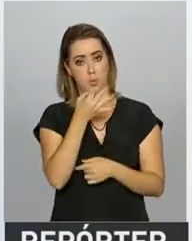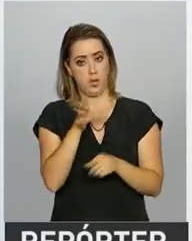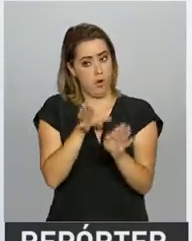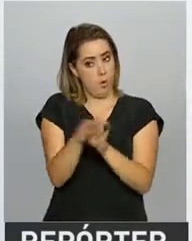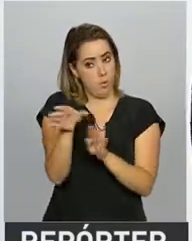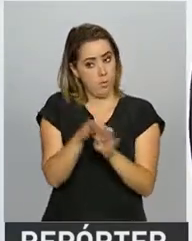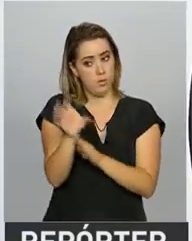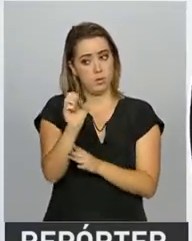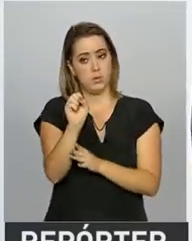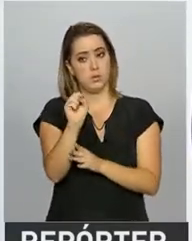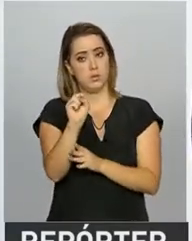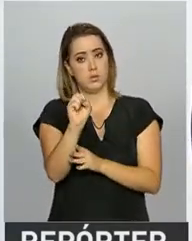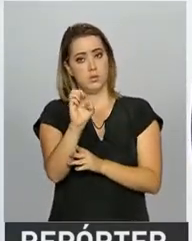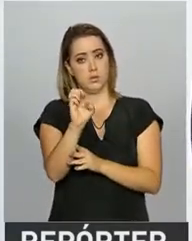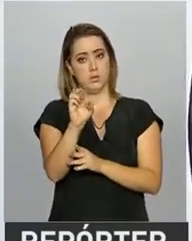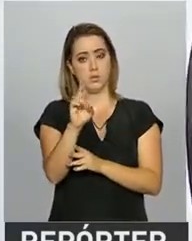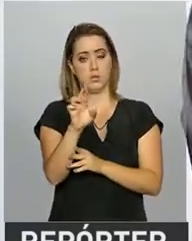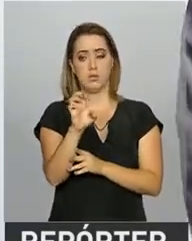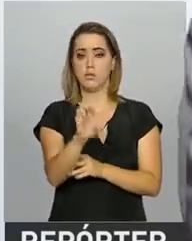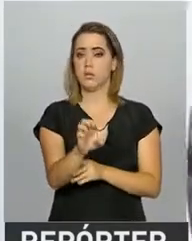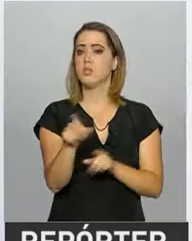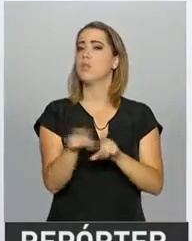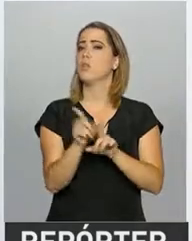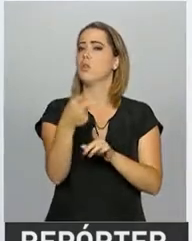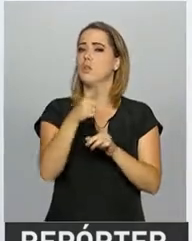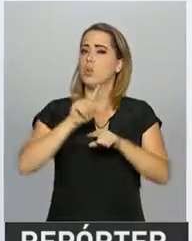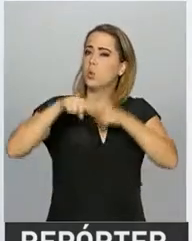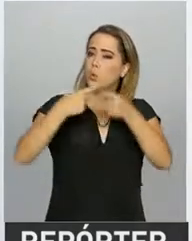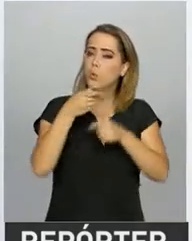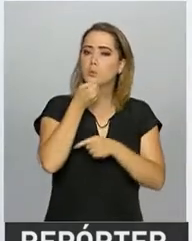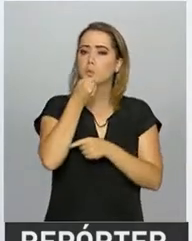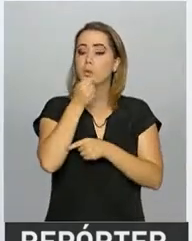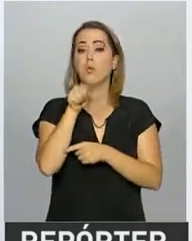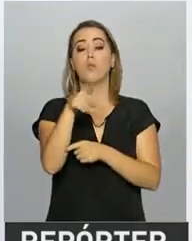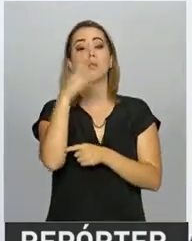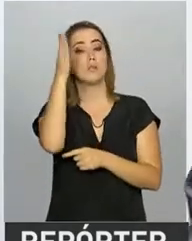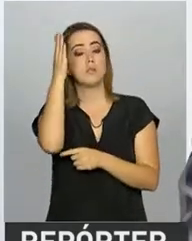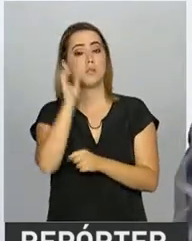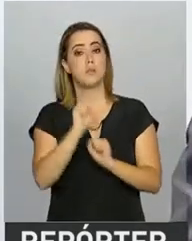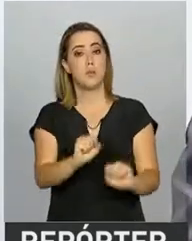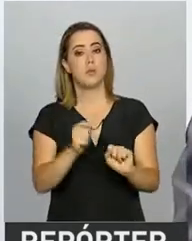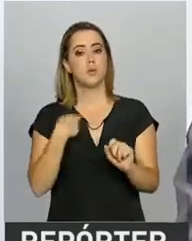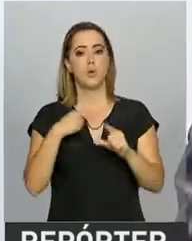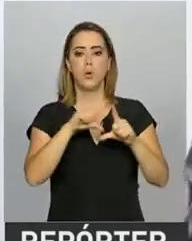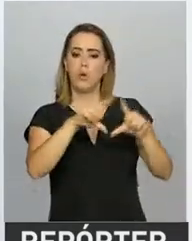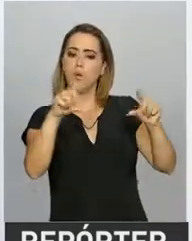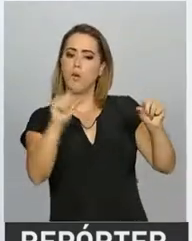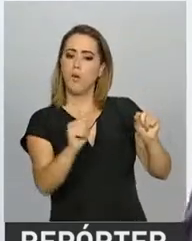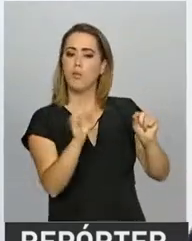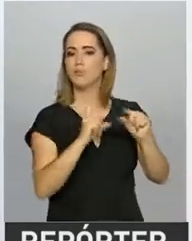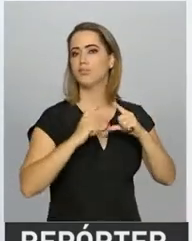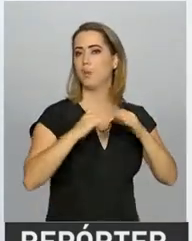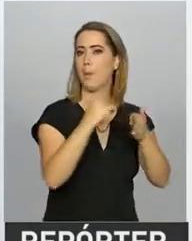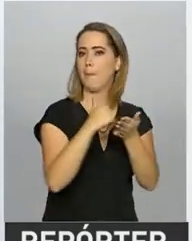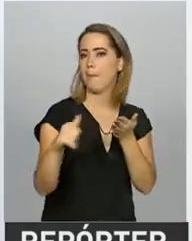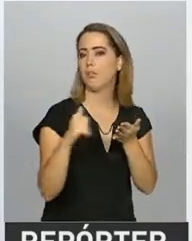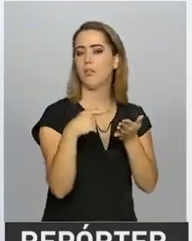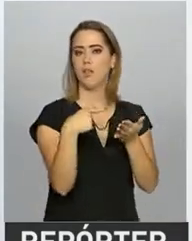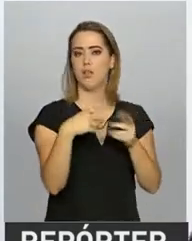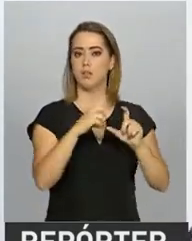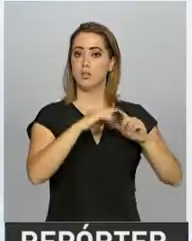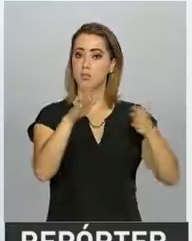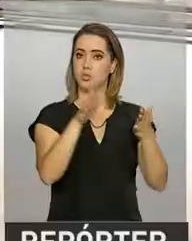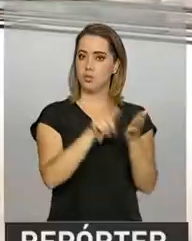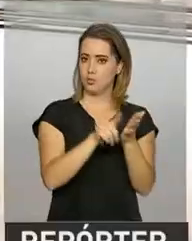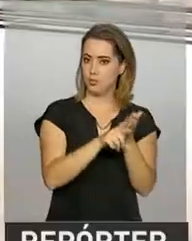Sebrae, que num próximo discurso, ao invés dessa lista extensa, você possa pôr uma folhinha aqui e usar apenas metade da folha